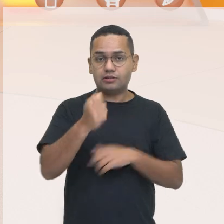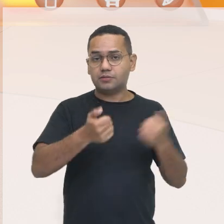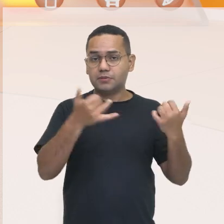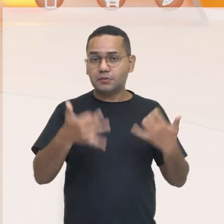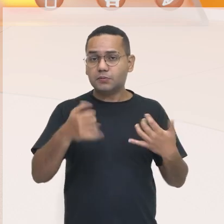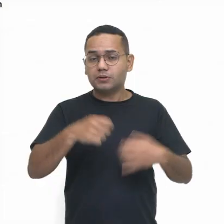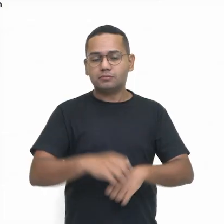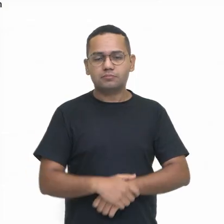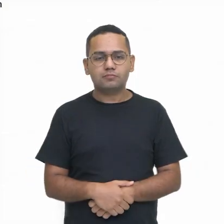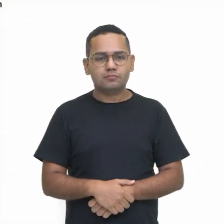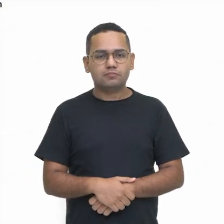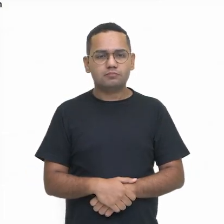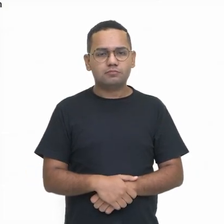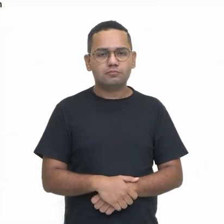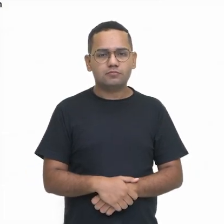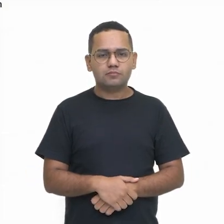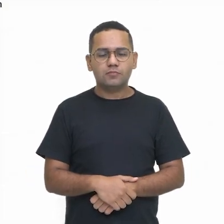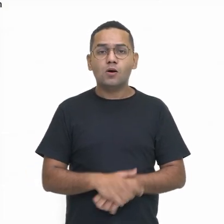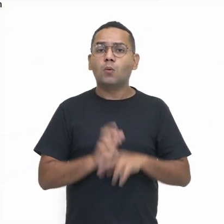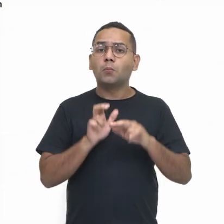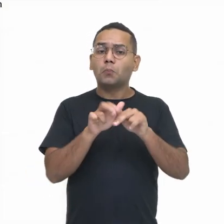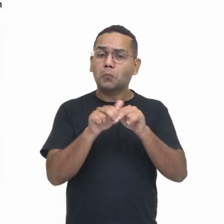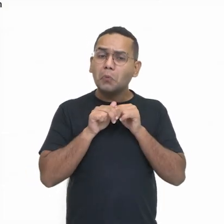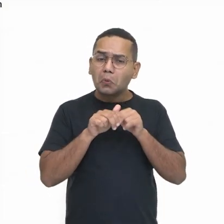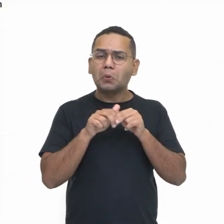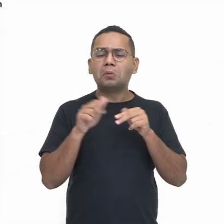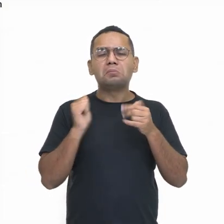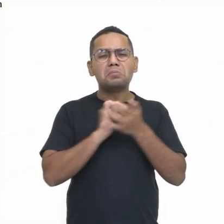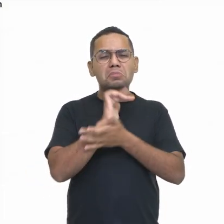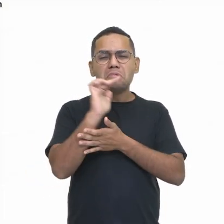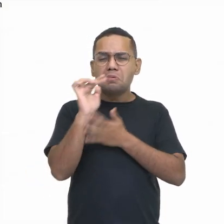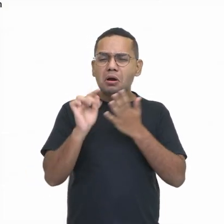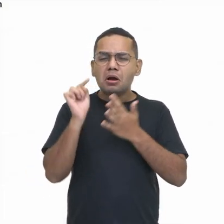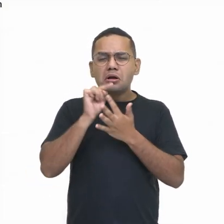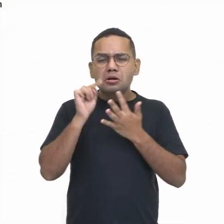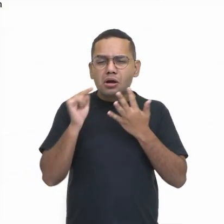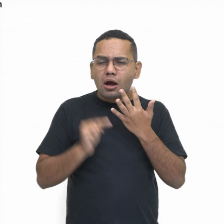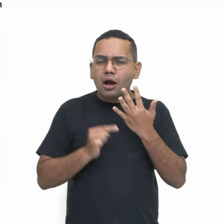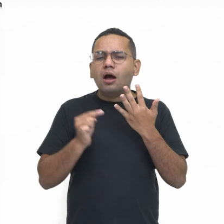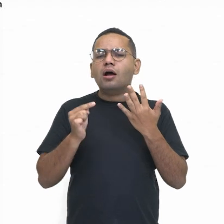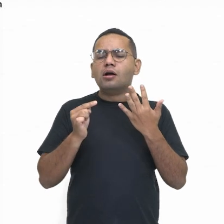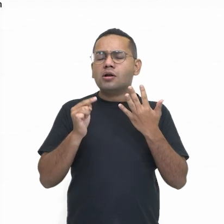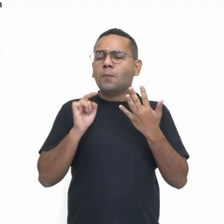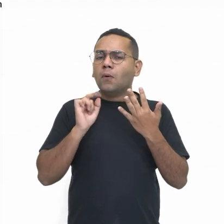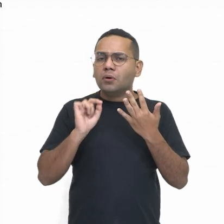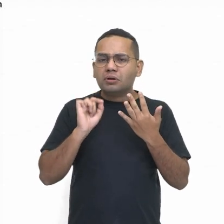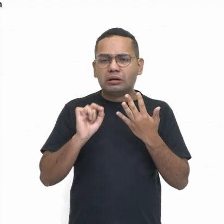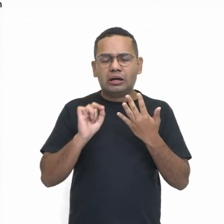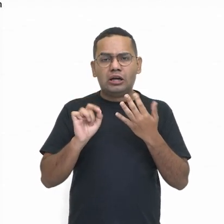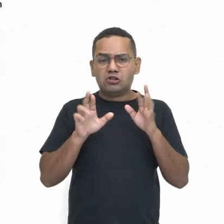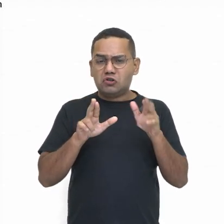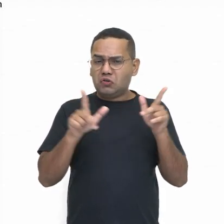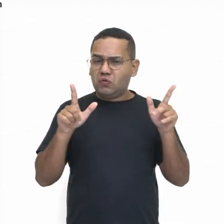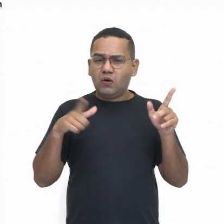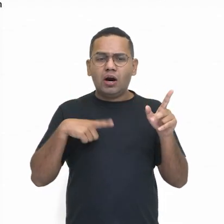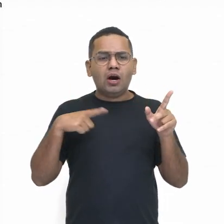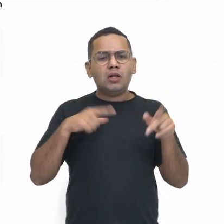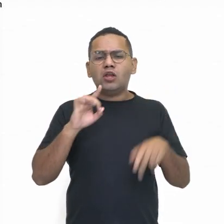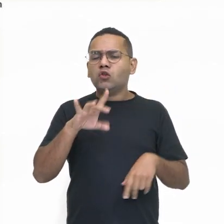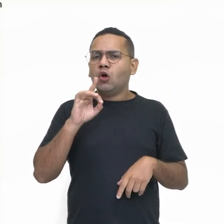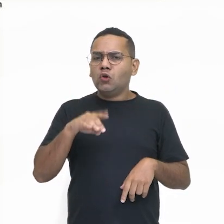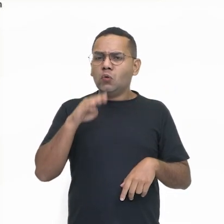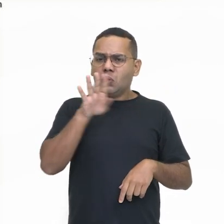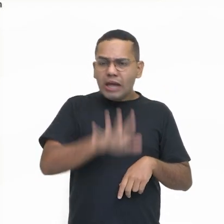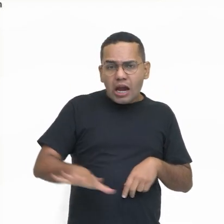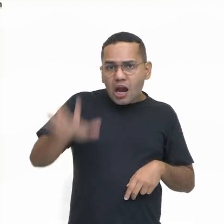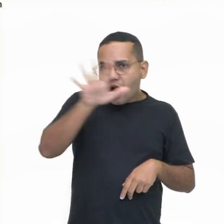assim, com efeito, as formas de repressão não vêm mais apenas do macropoder. Vamos ver